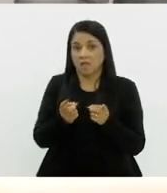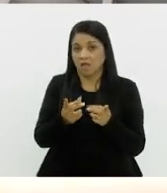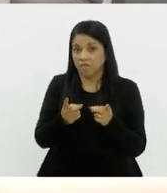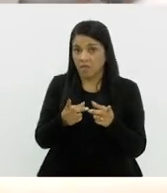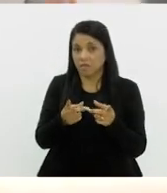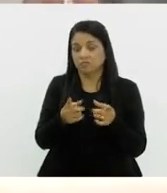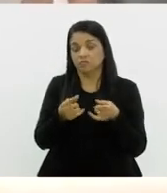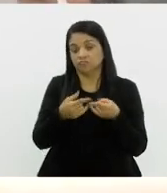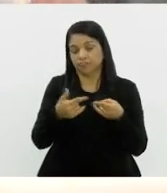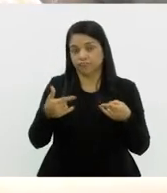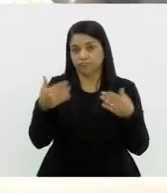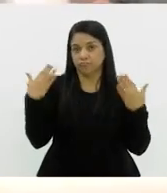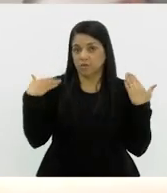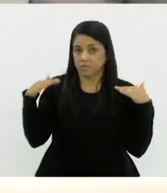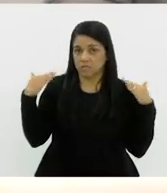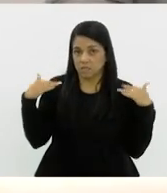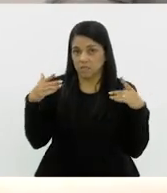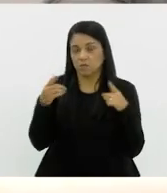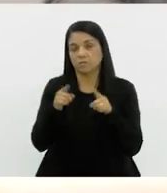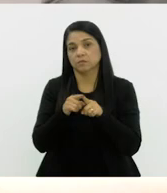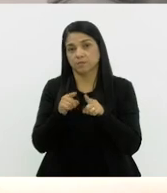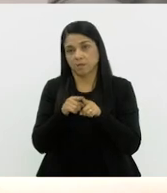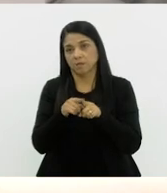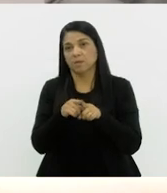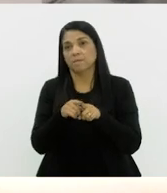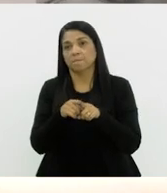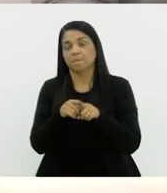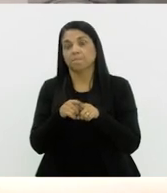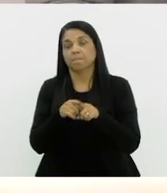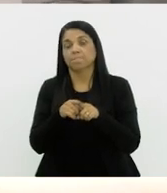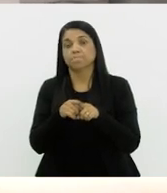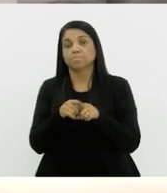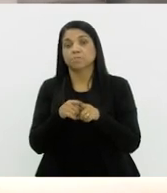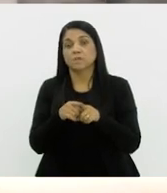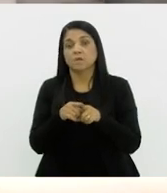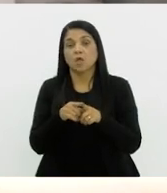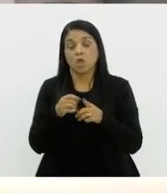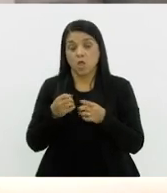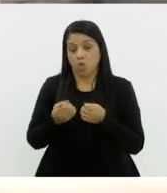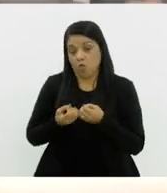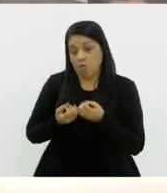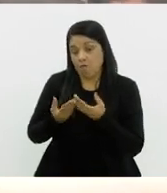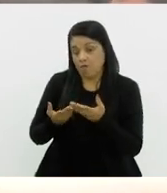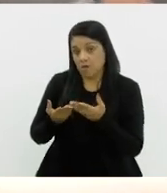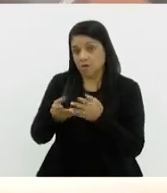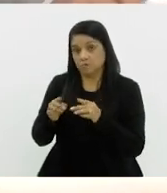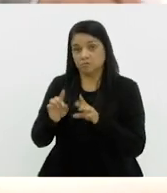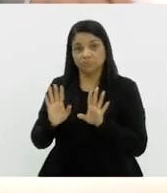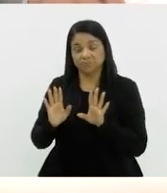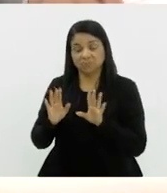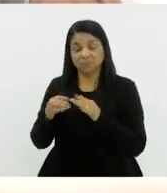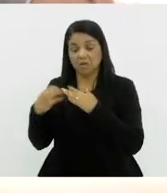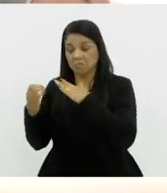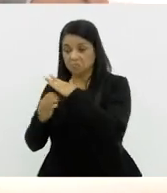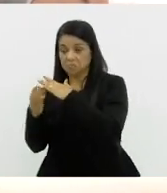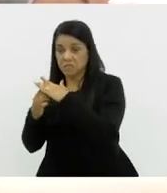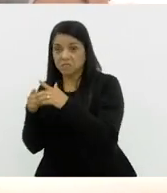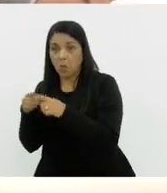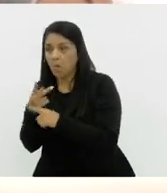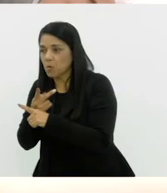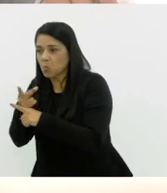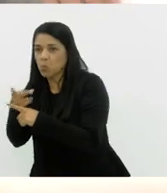pacote ou vende um atrativo turístico, eu ofereço tal coisa, não sou operadora, vou correr depois atrás de alguma